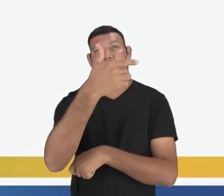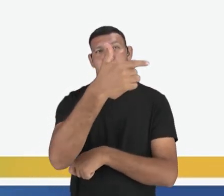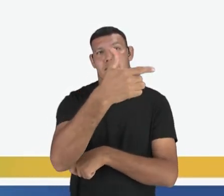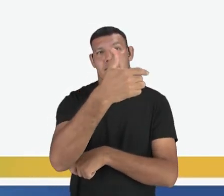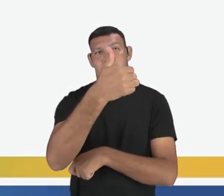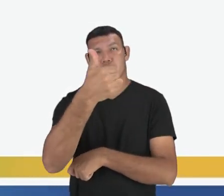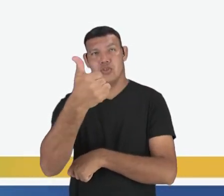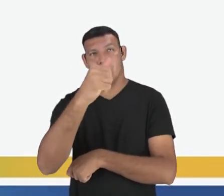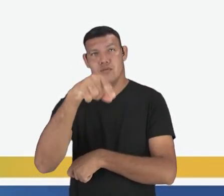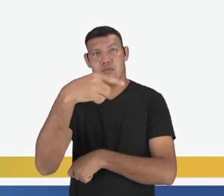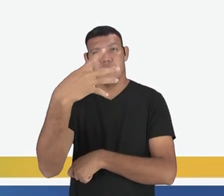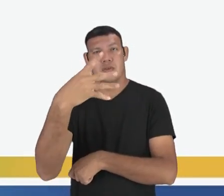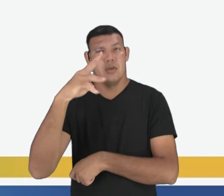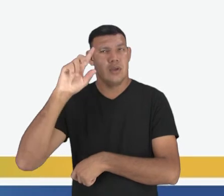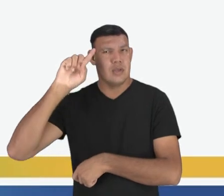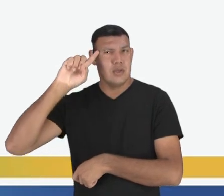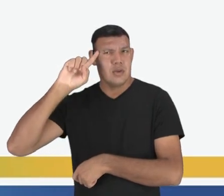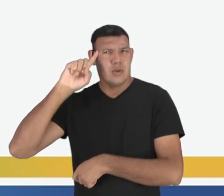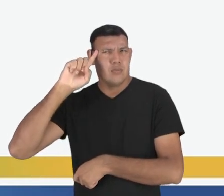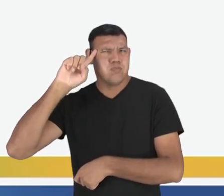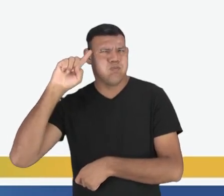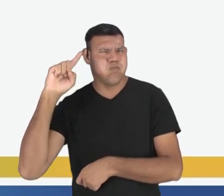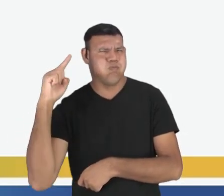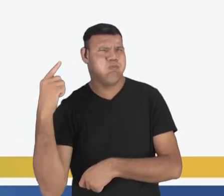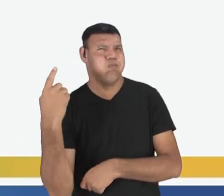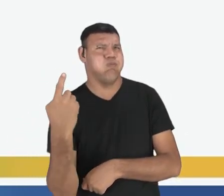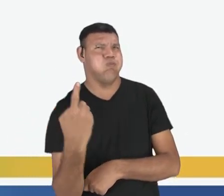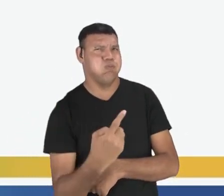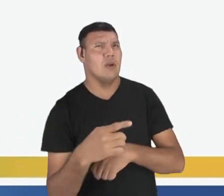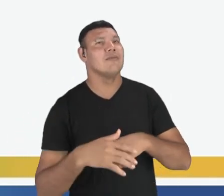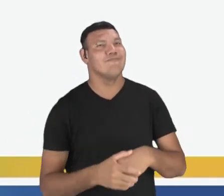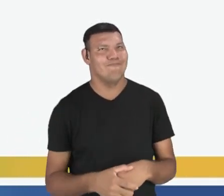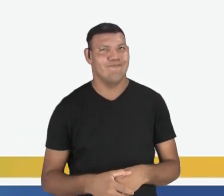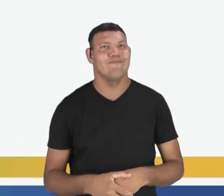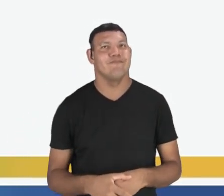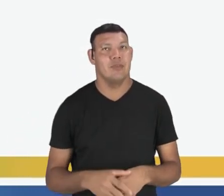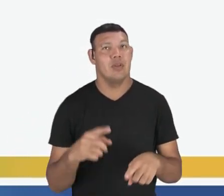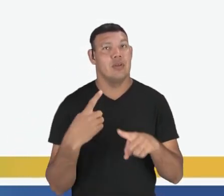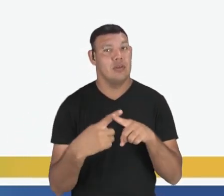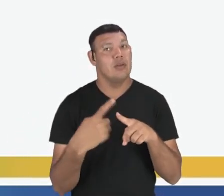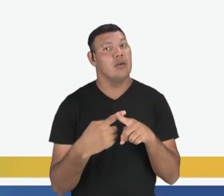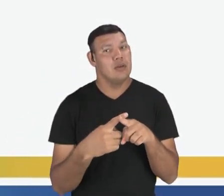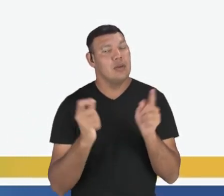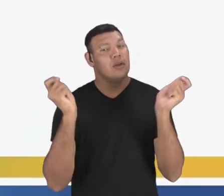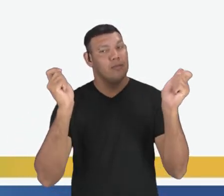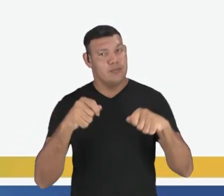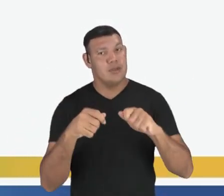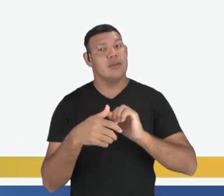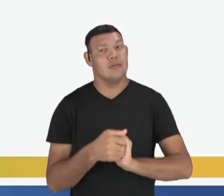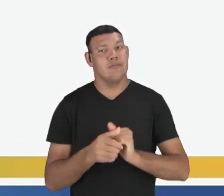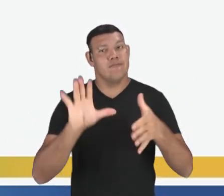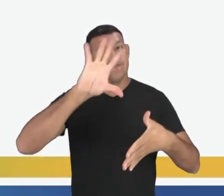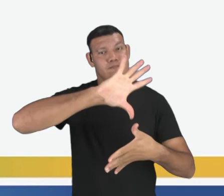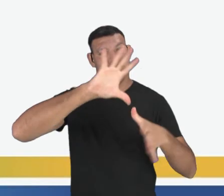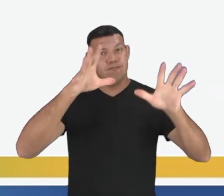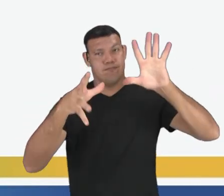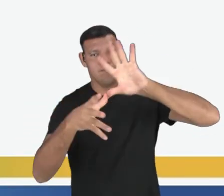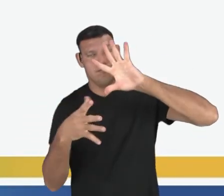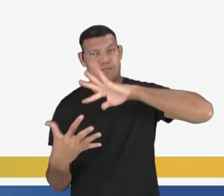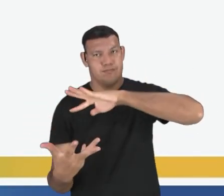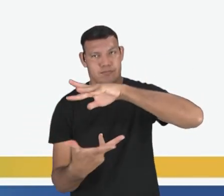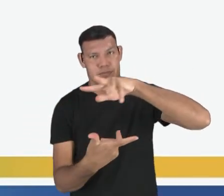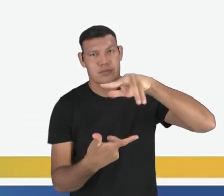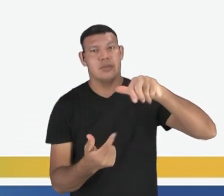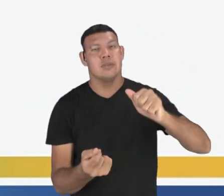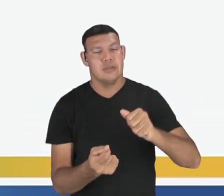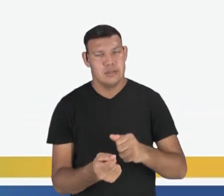todos os que pertencem ao BRICS já estão praticamente paritário. Então é possível que talvez a própria pandemia, esse problema que mexeu